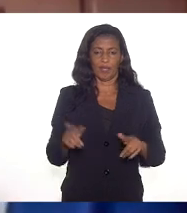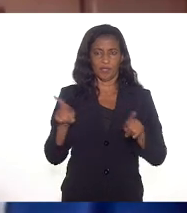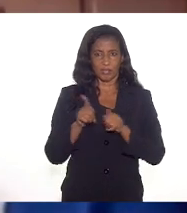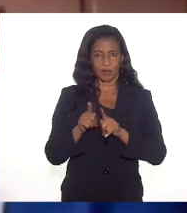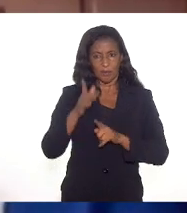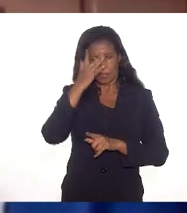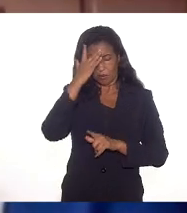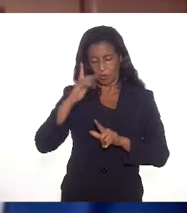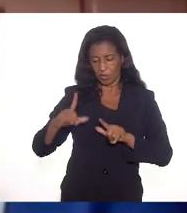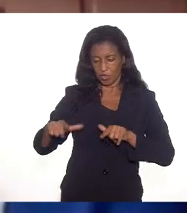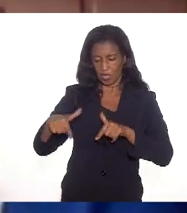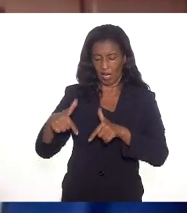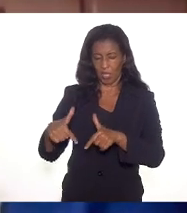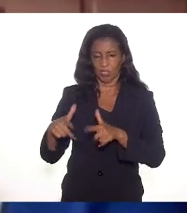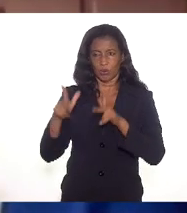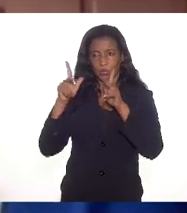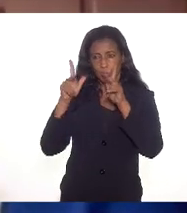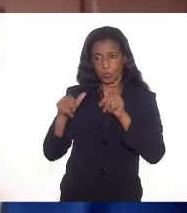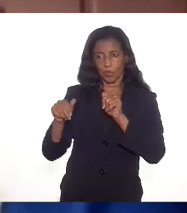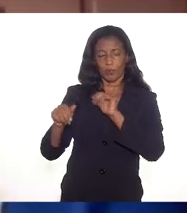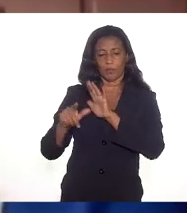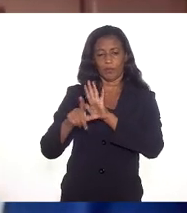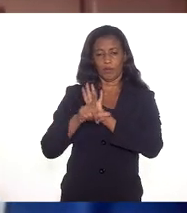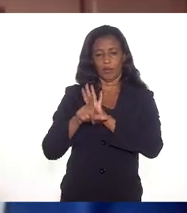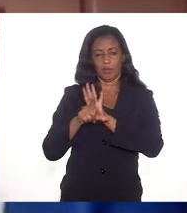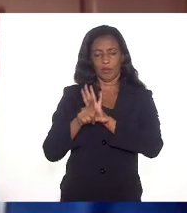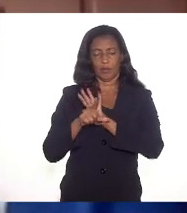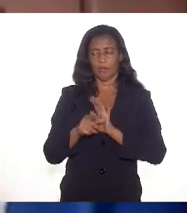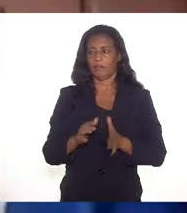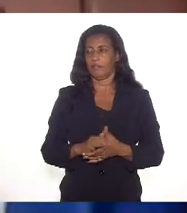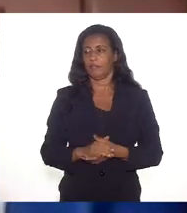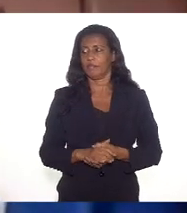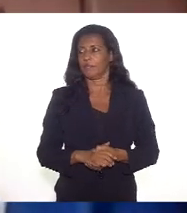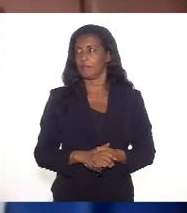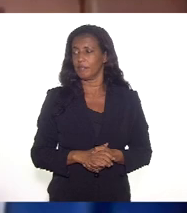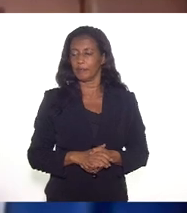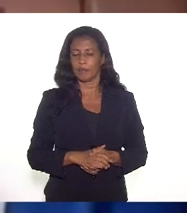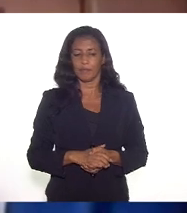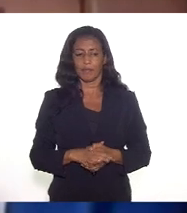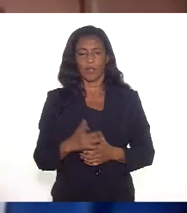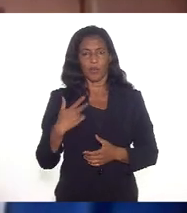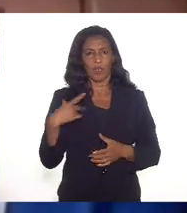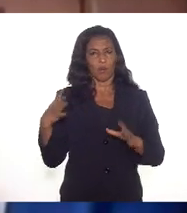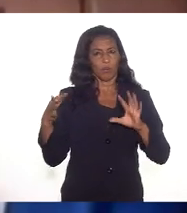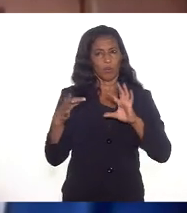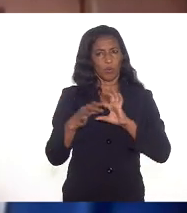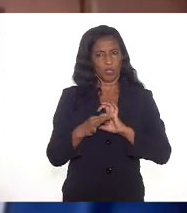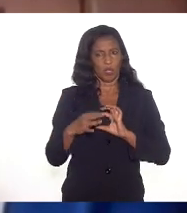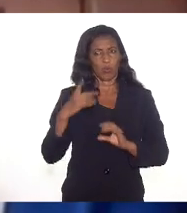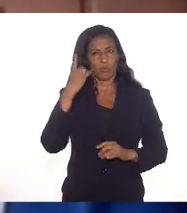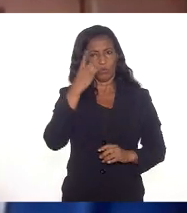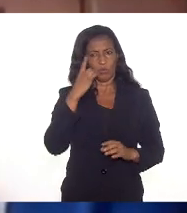agem de acordo com a lei. Quero me solidarizar, inclusive, à fala do deputado Wandro Família. Eu também